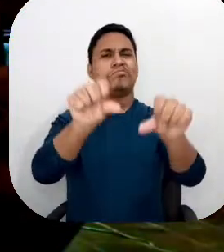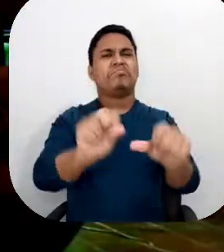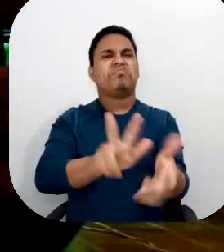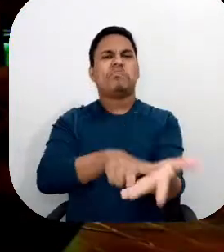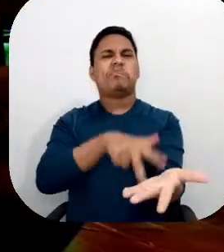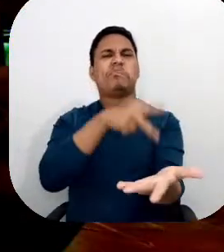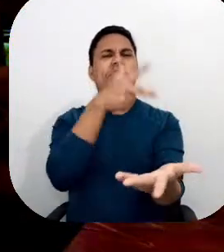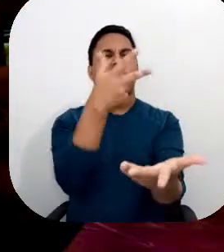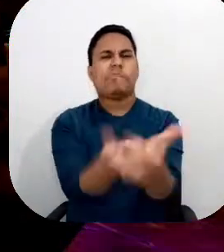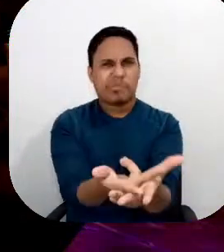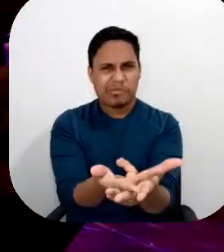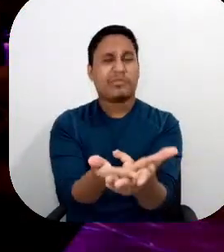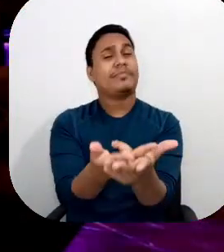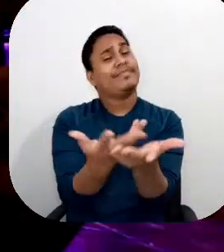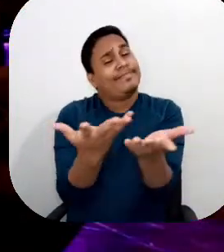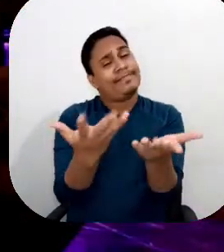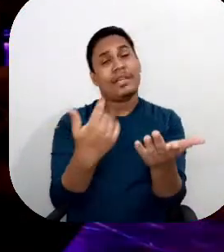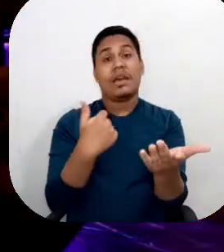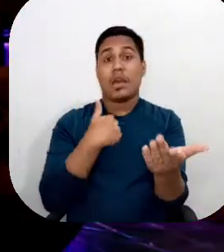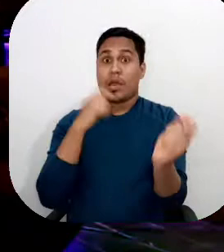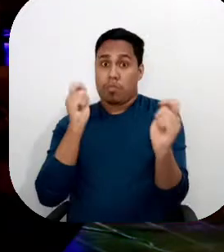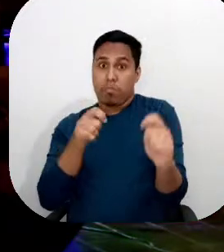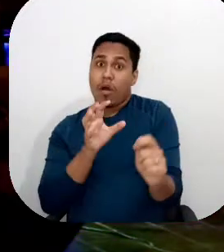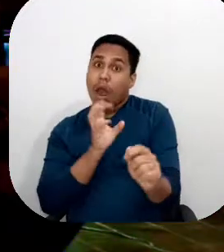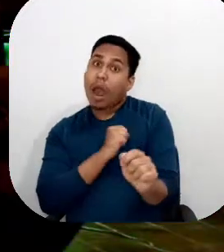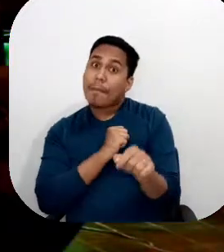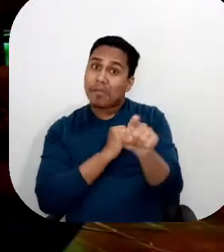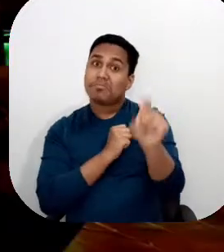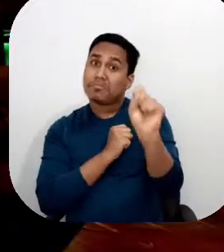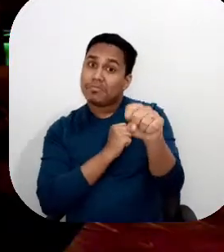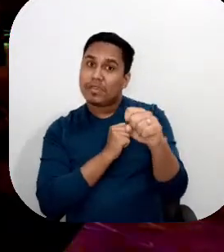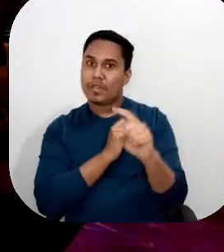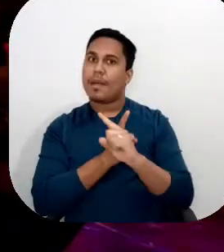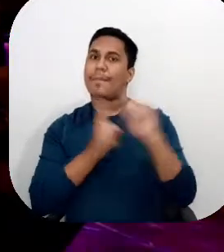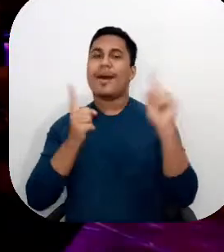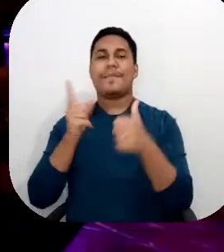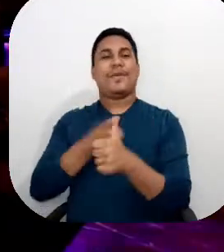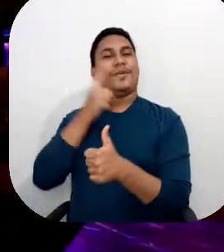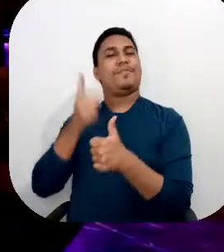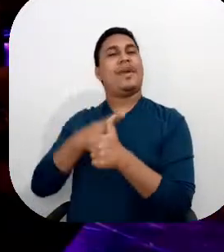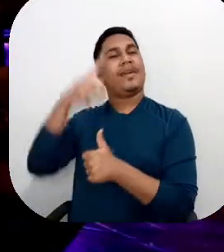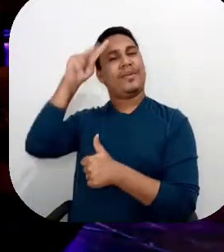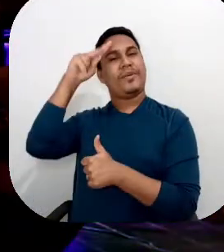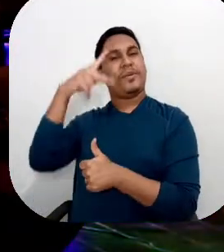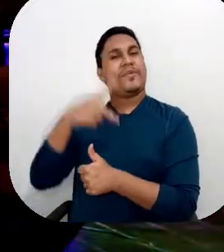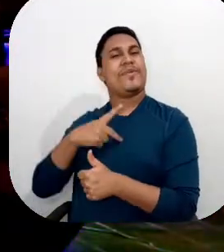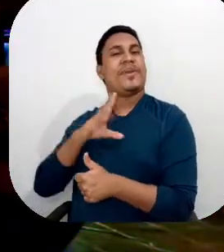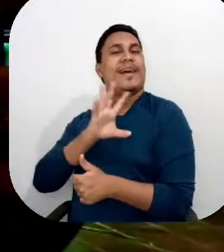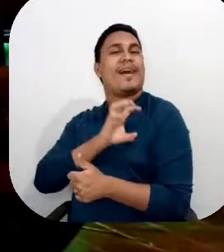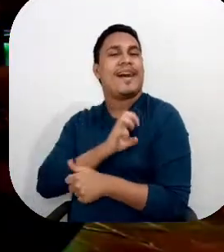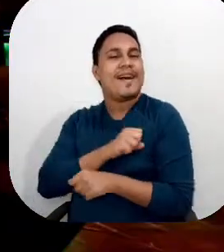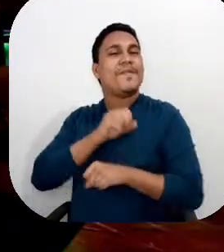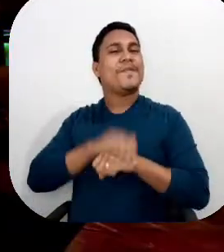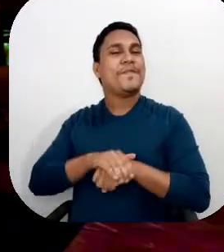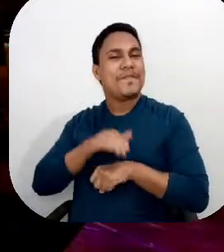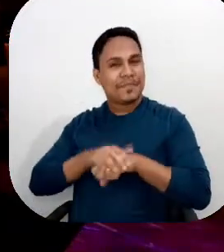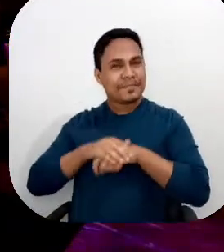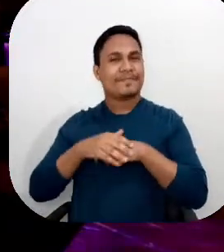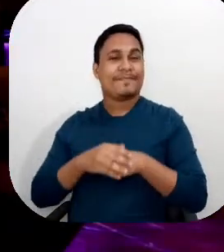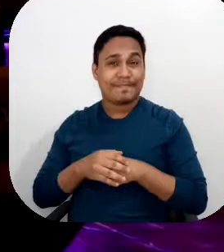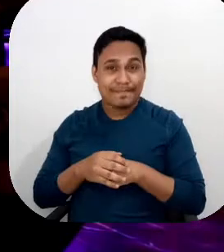só vejo tu andar pra trás. Eu posso te amar, rapaz, mas eu me amo